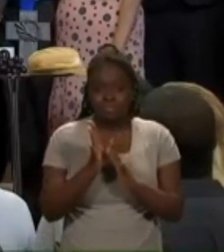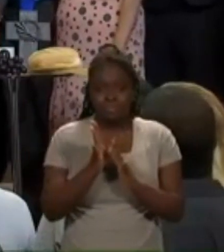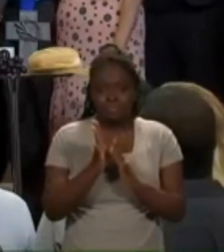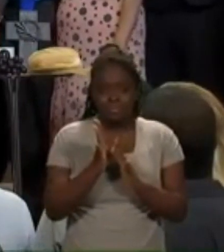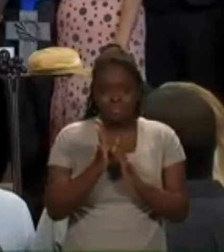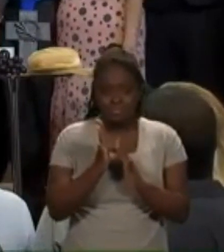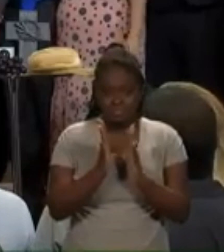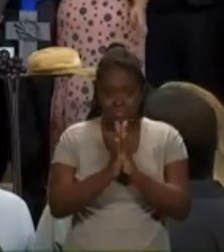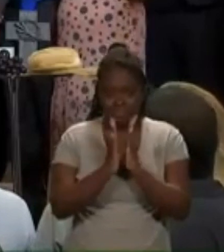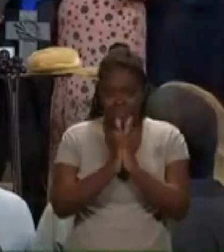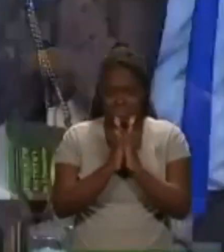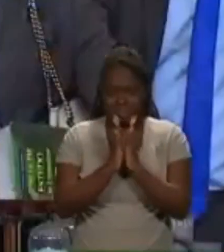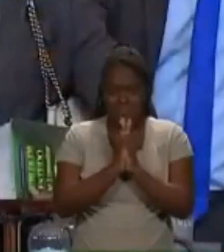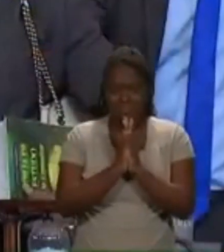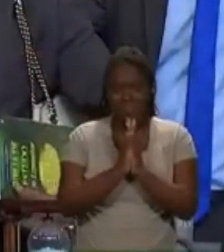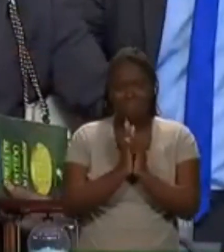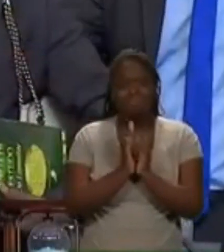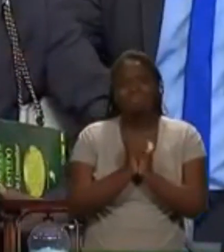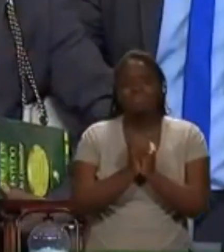Vamos orar.